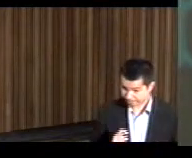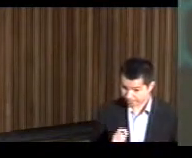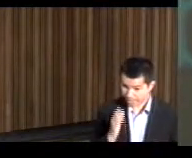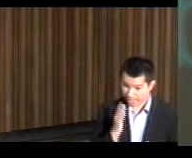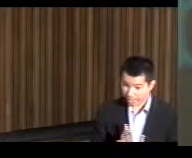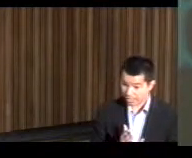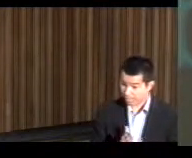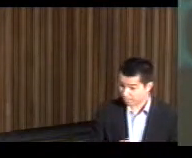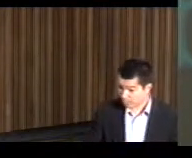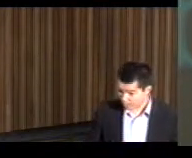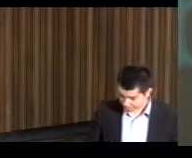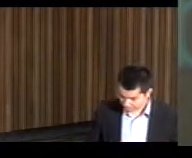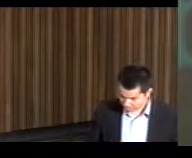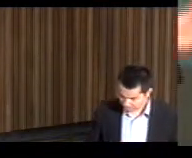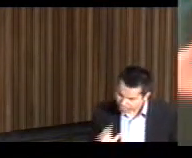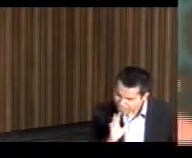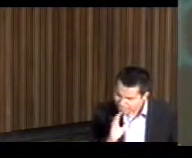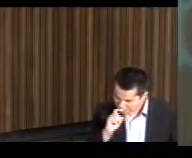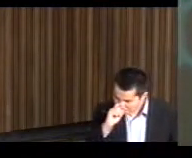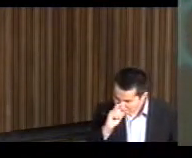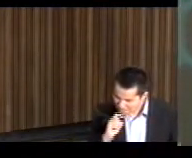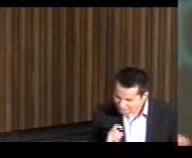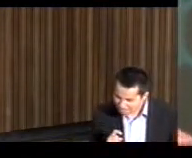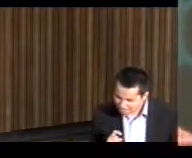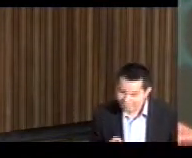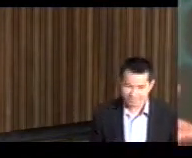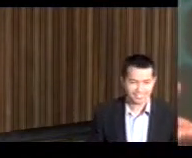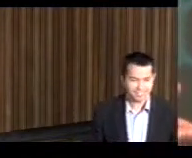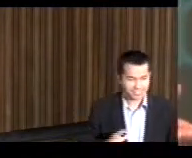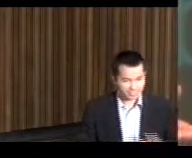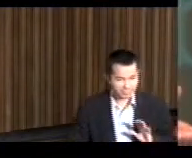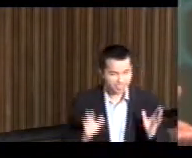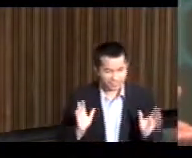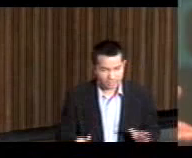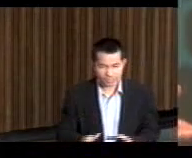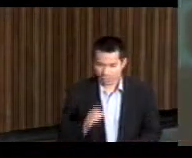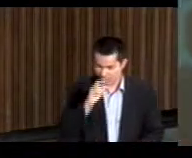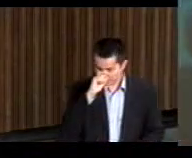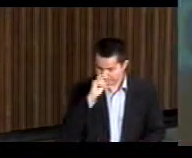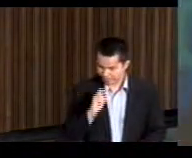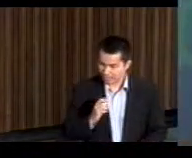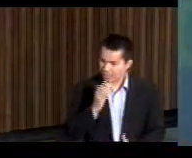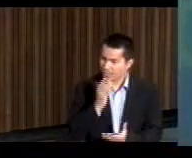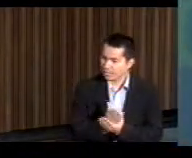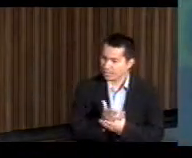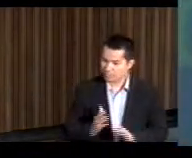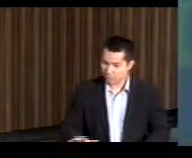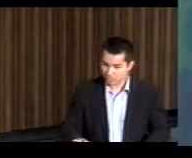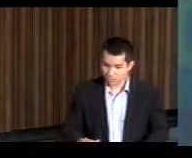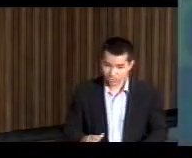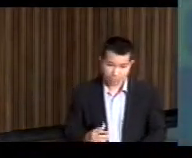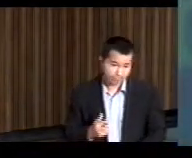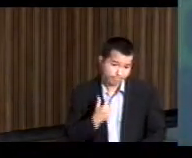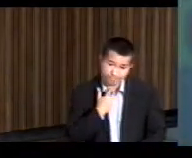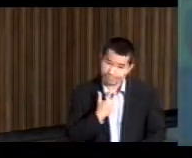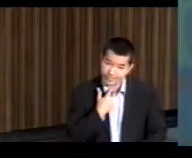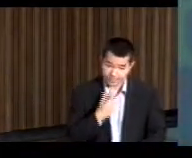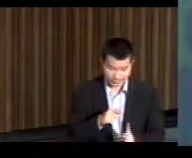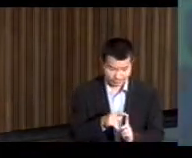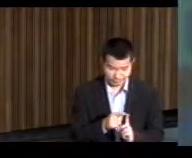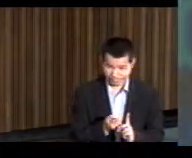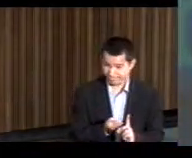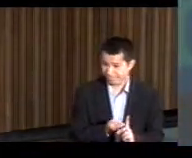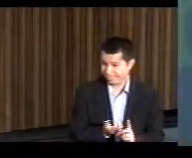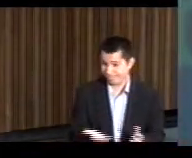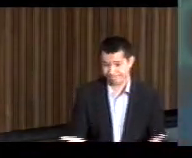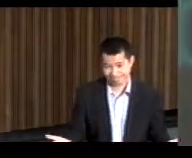Está entendendo? Ela não menstruava mais. E ele dizia, como é que ela vai engravidar? Isso não